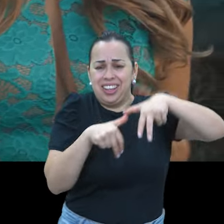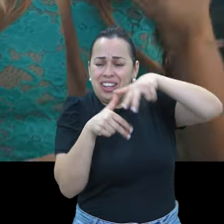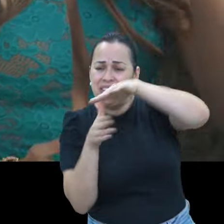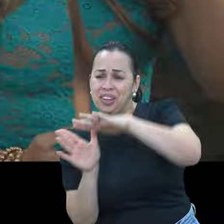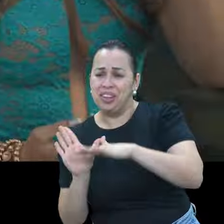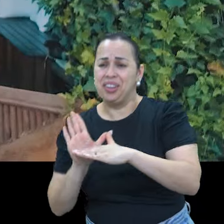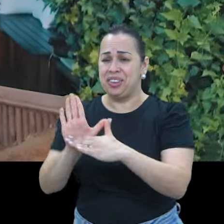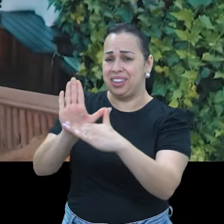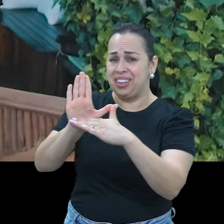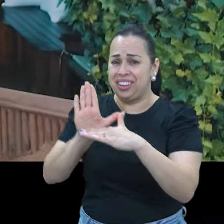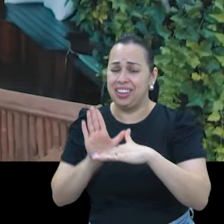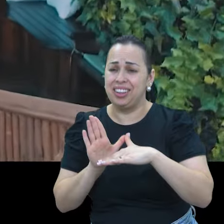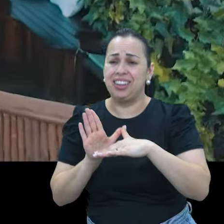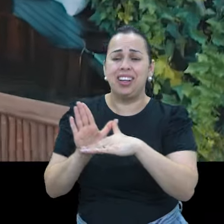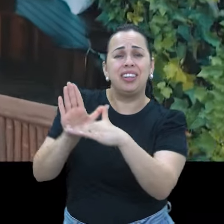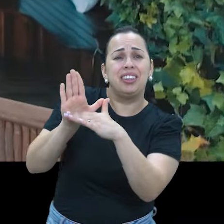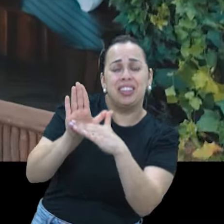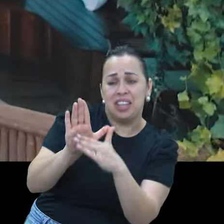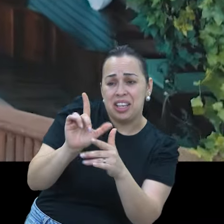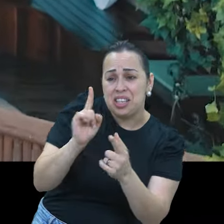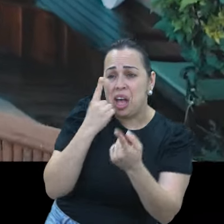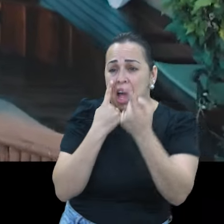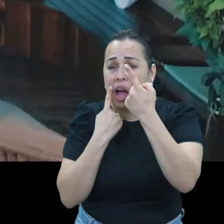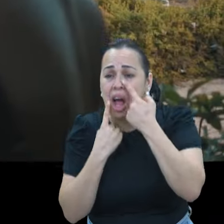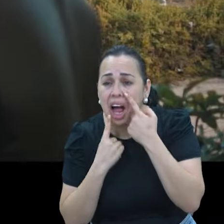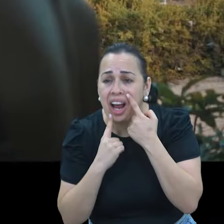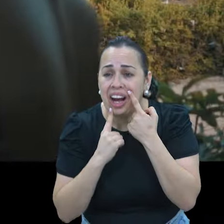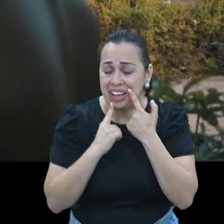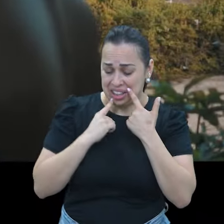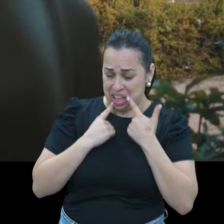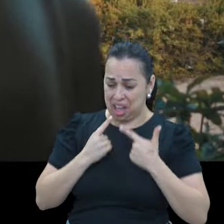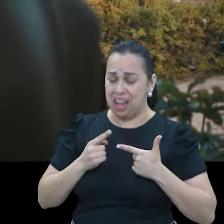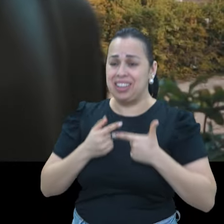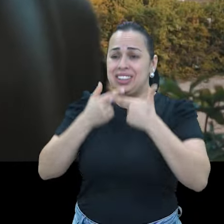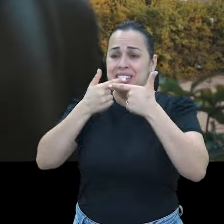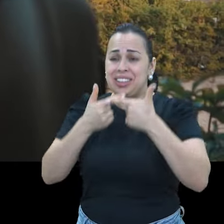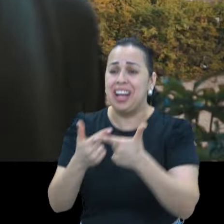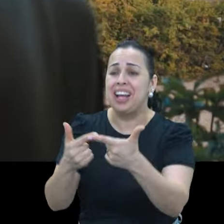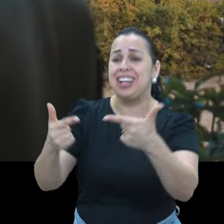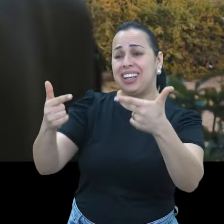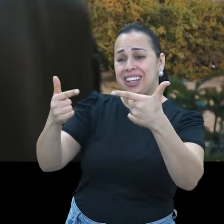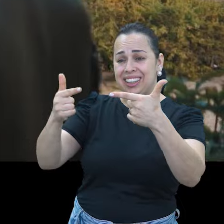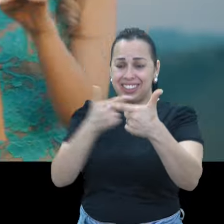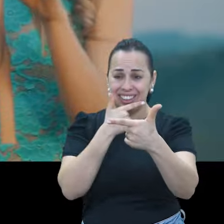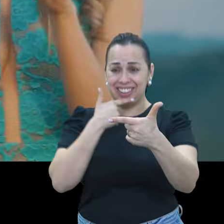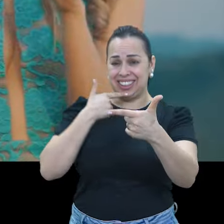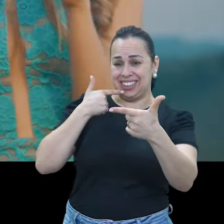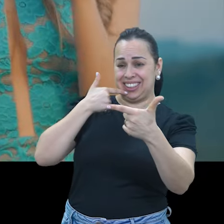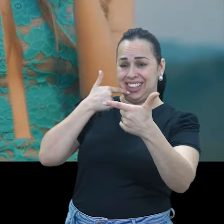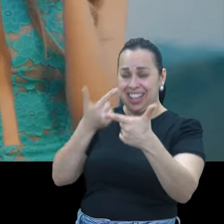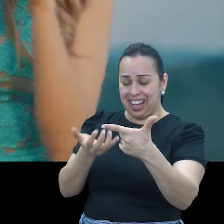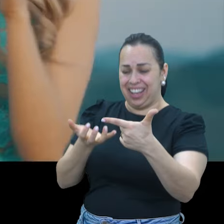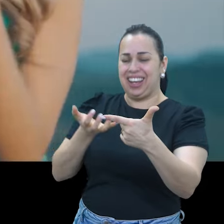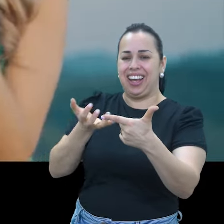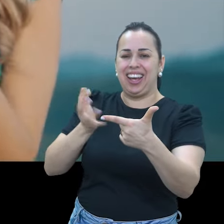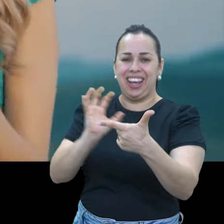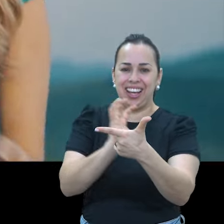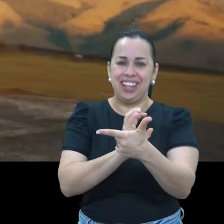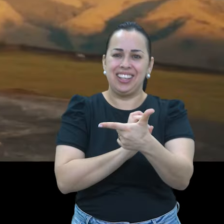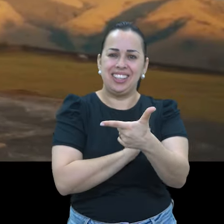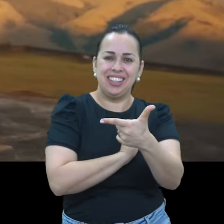cair. Nos dias de choro eu vou te alegrar. Acho que vim pro mundo só pra te